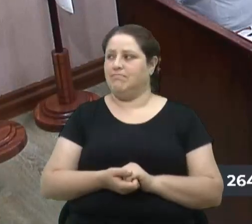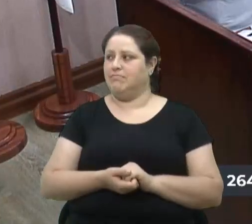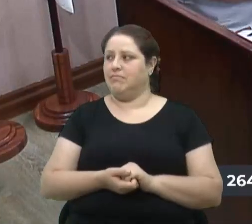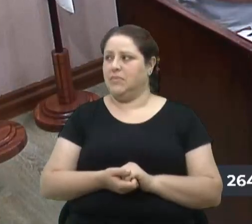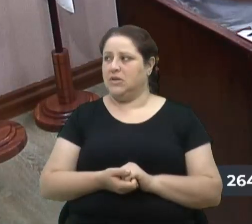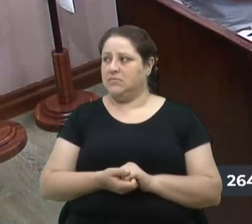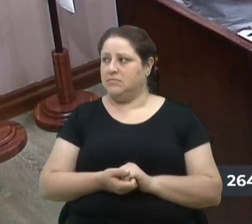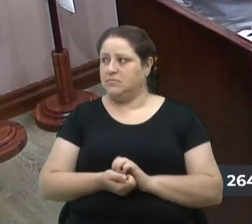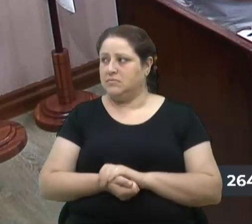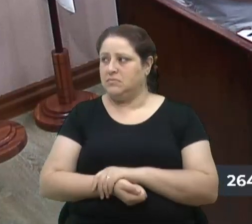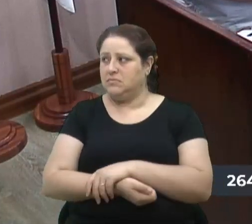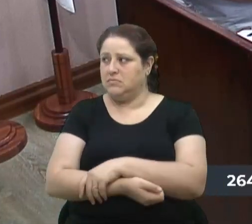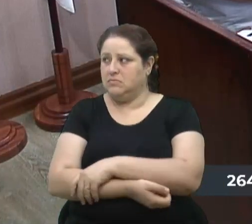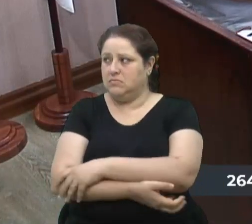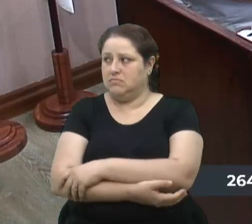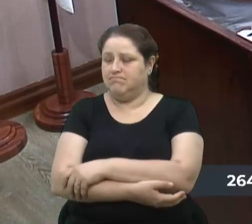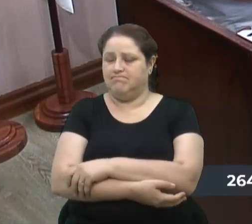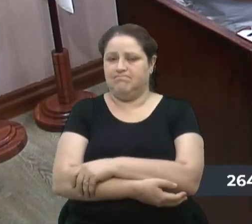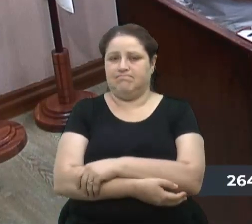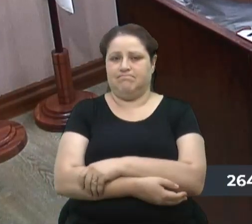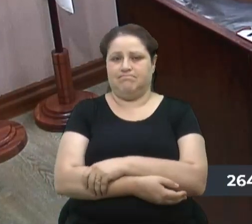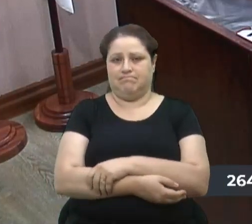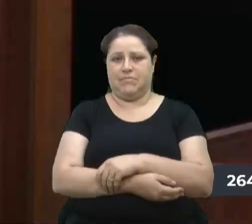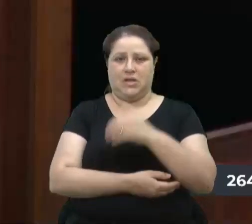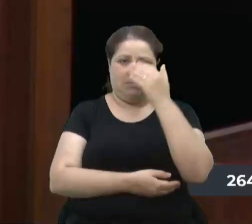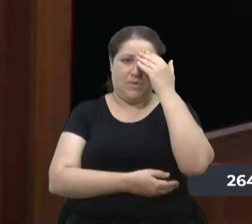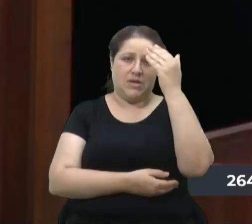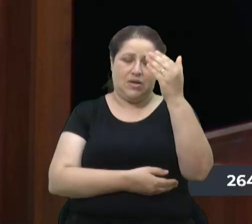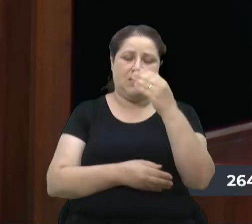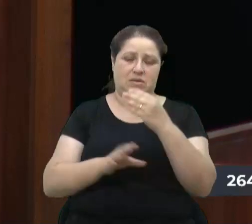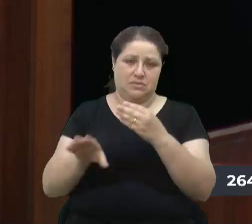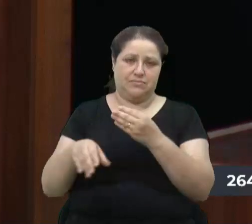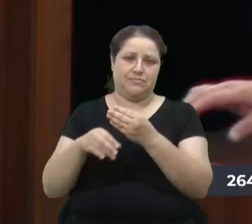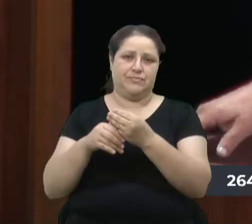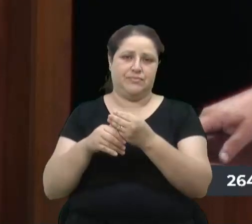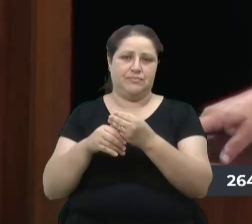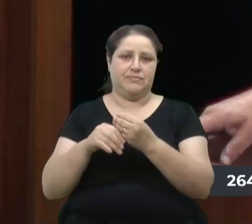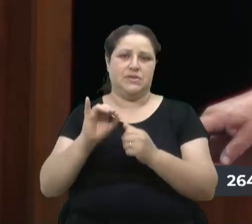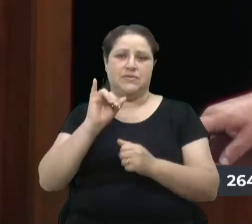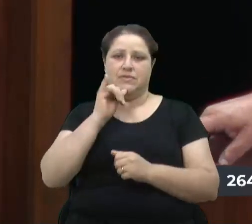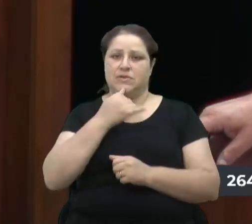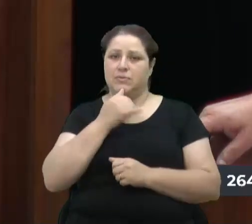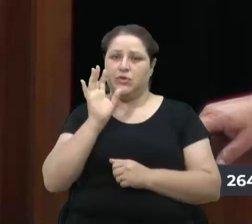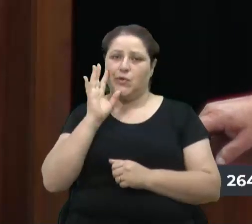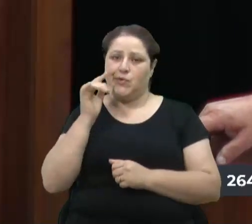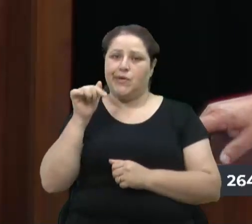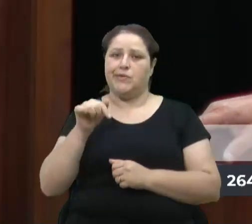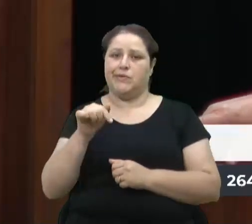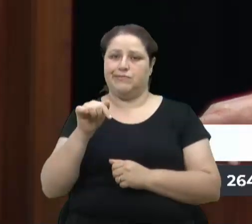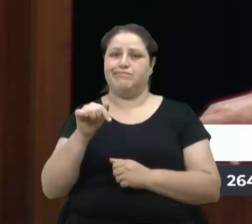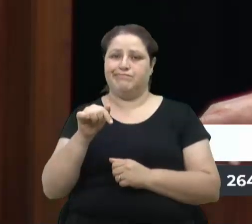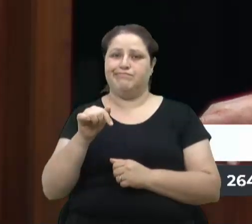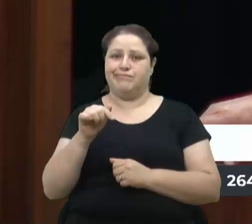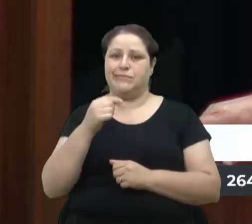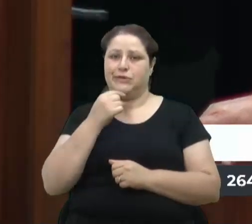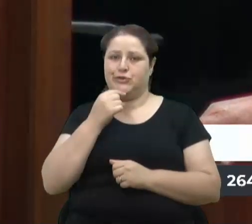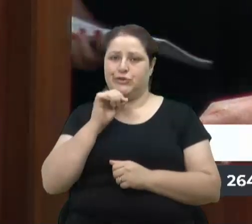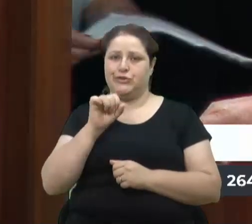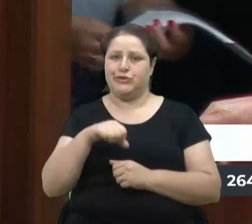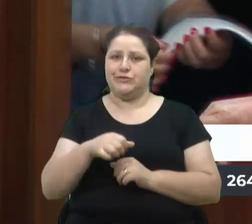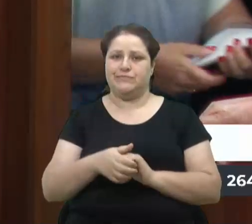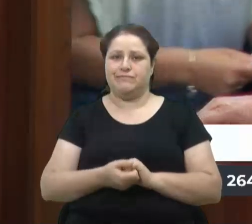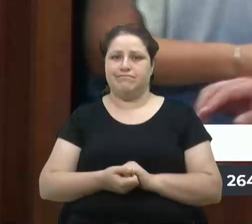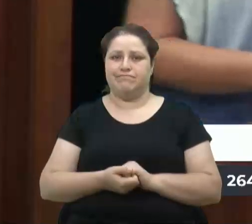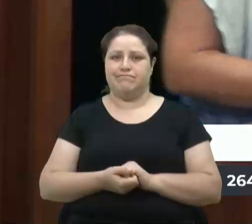Obrigado pela sua parte. Infelizmente, isso tem acontecido na nossa cidade. É mais que uma vez que tem acontecido isso. Mas, vereador